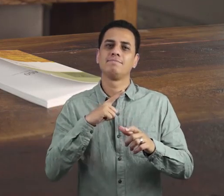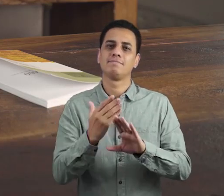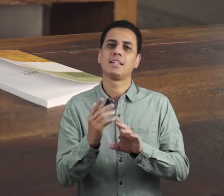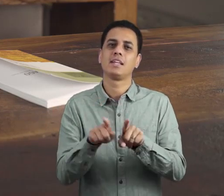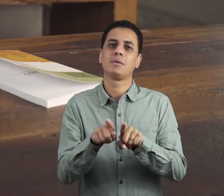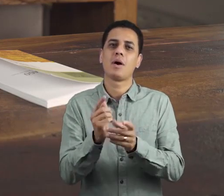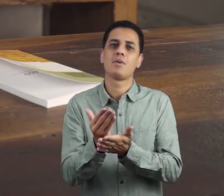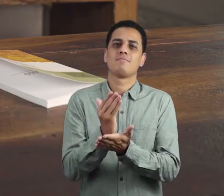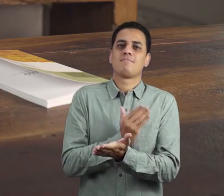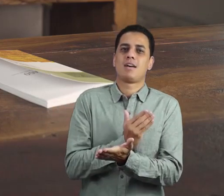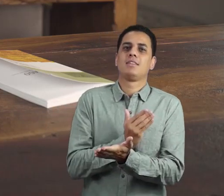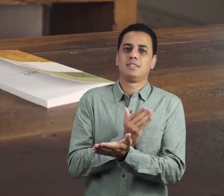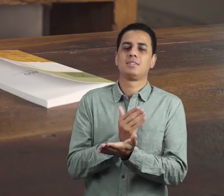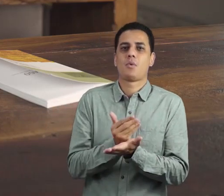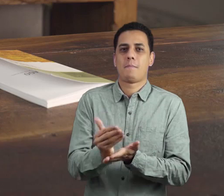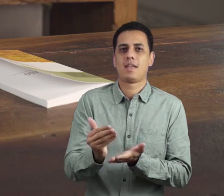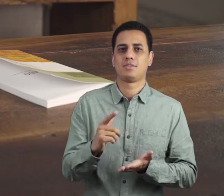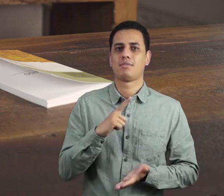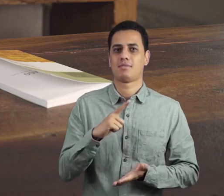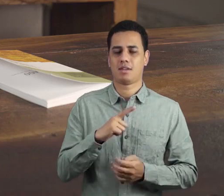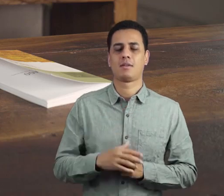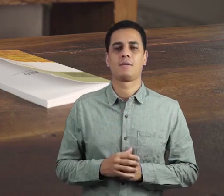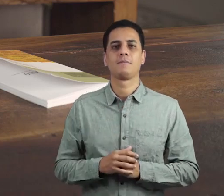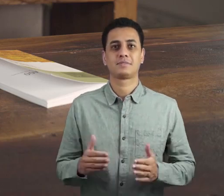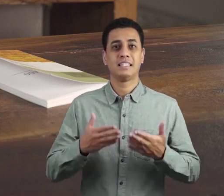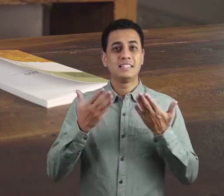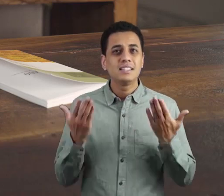raiz para isso. E quando a gente olha a primeira carta de